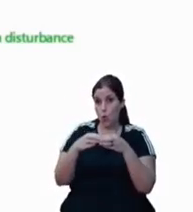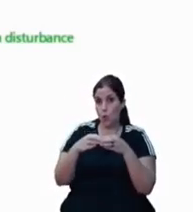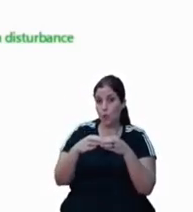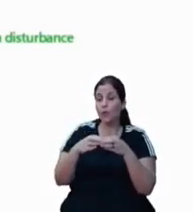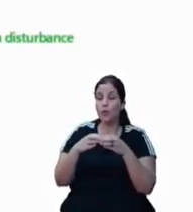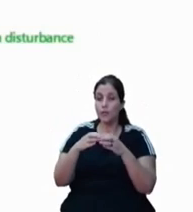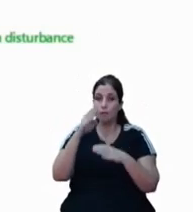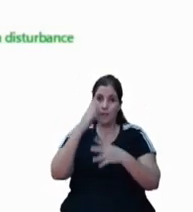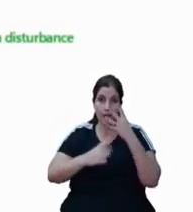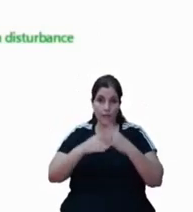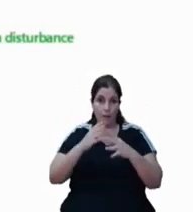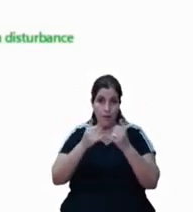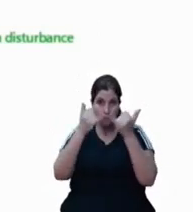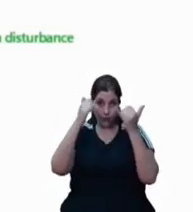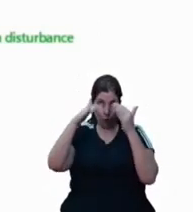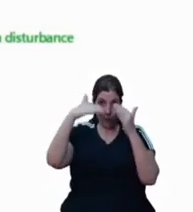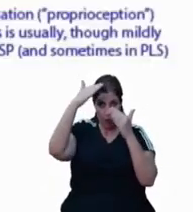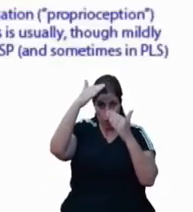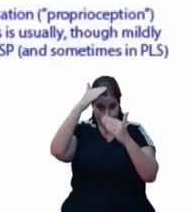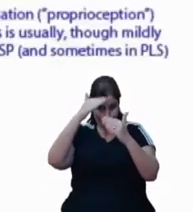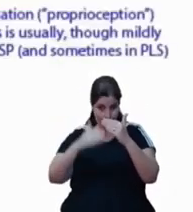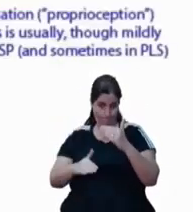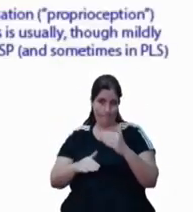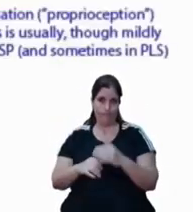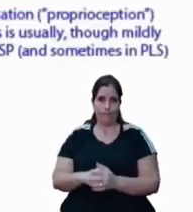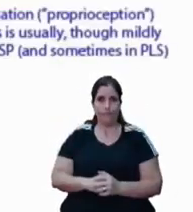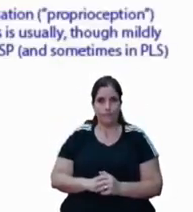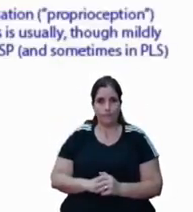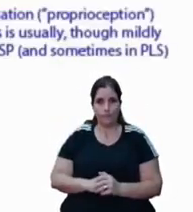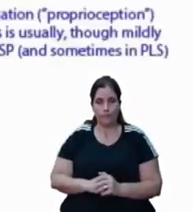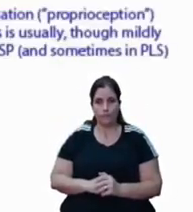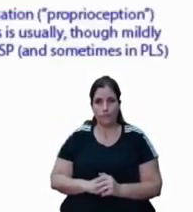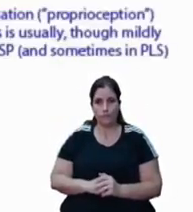motores superiores e inferiores.